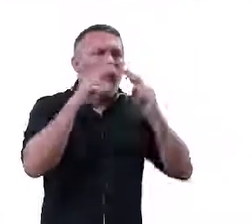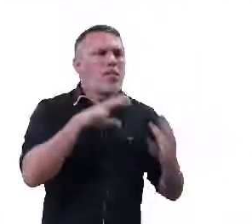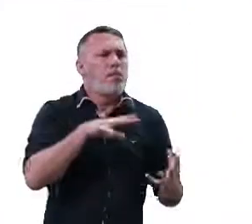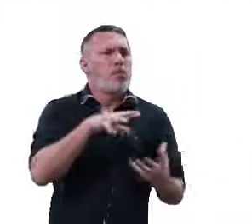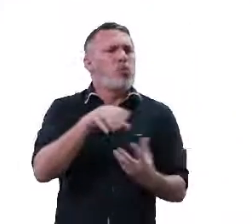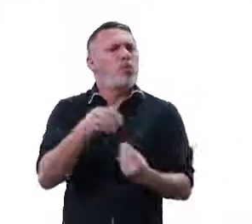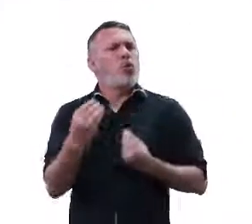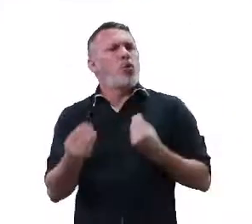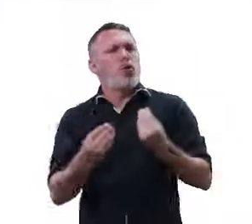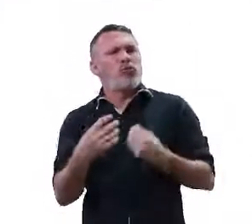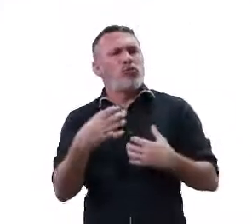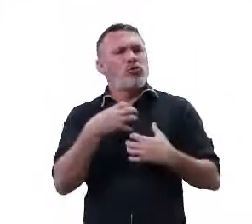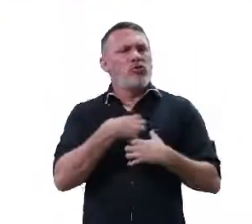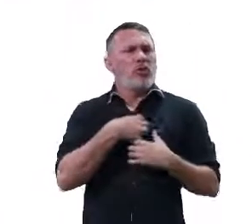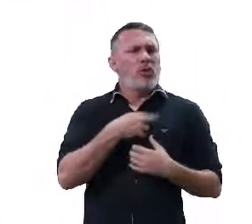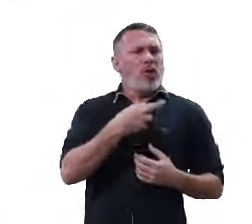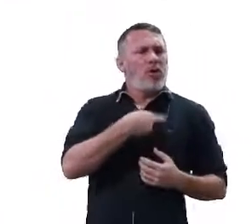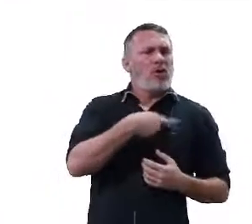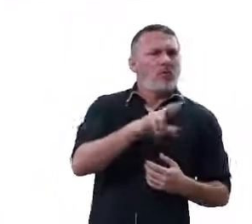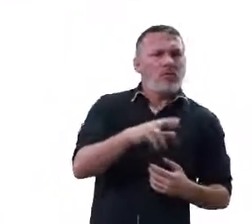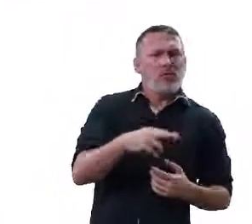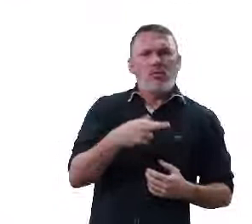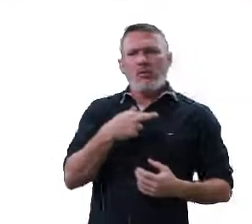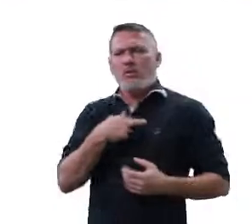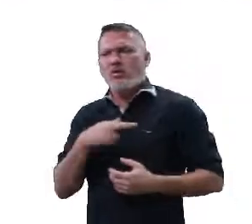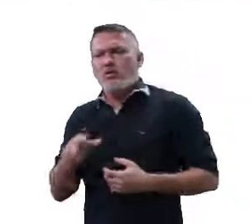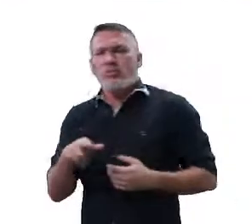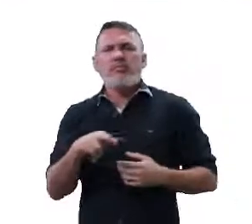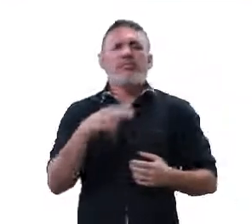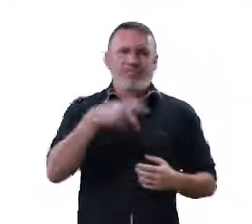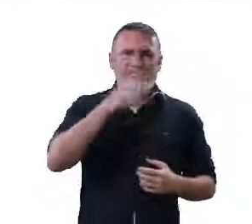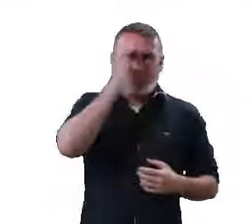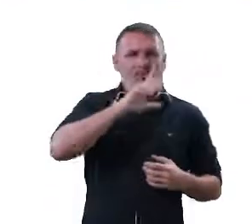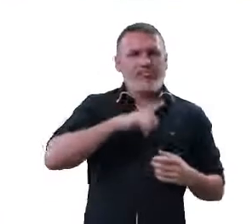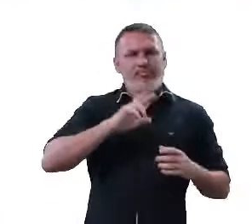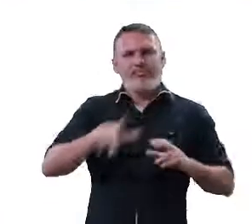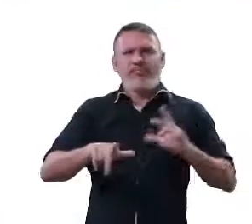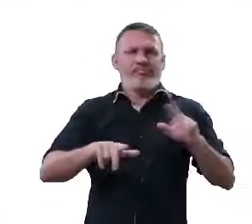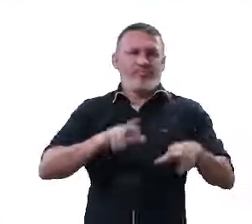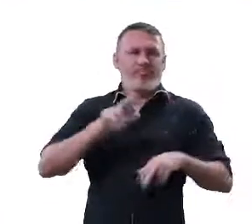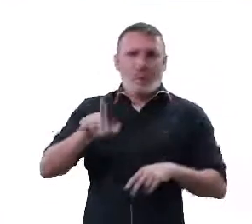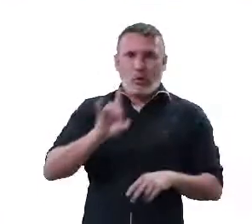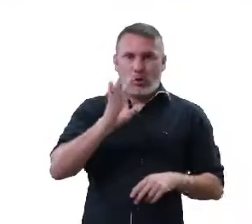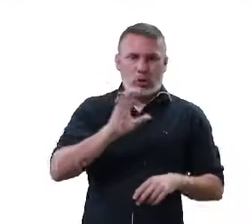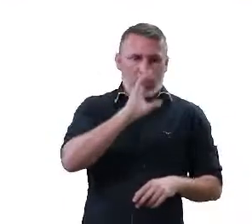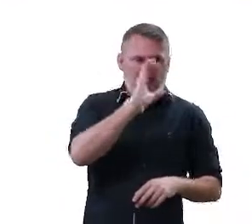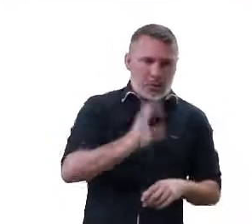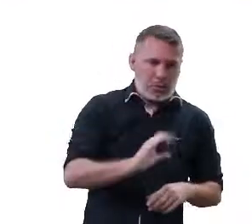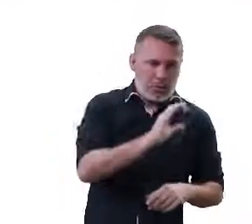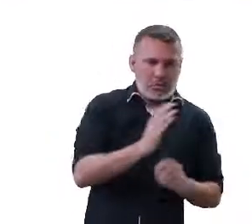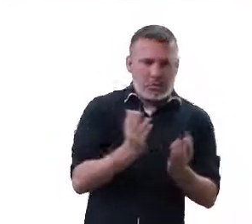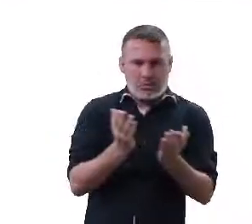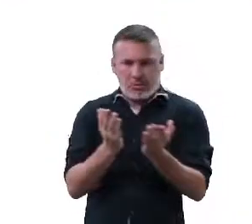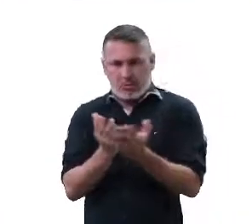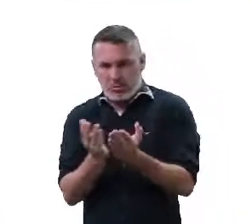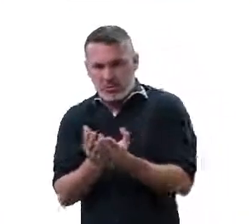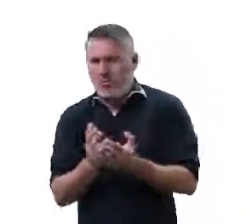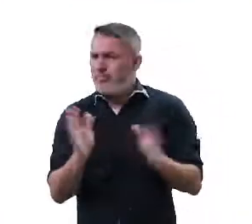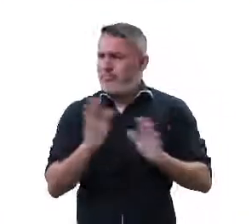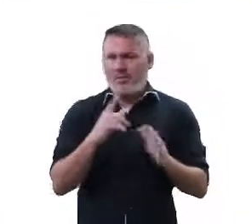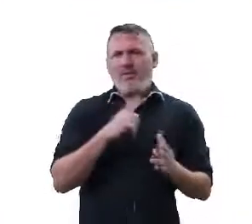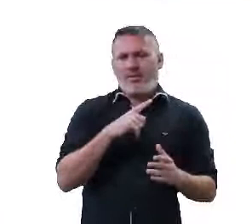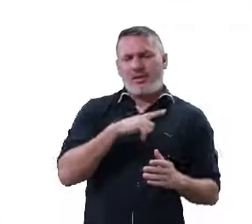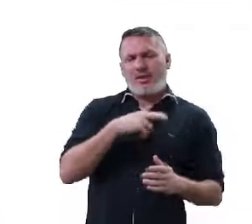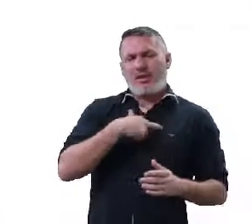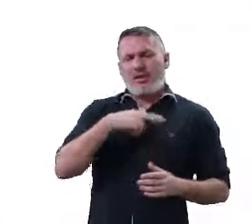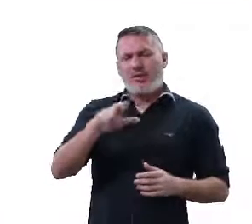as diferentes religiões dentro da própria realidade brasileira, né? Não é apenas o cristianismo católico ou protestante, nós temos religiões de